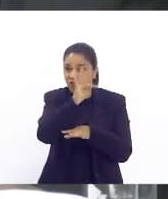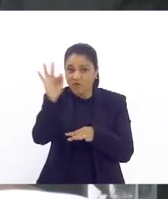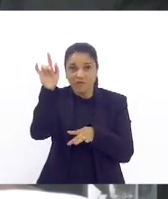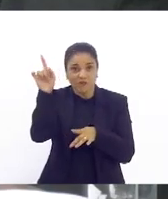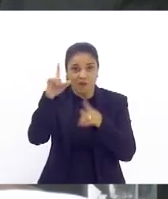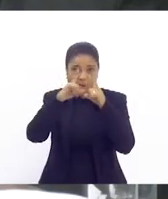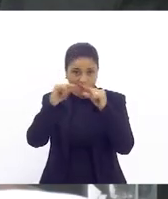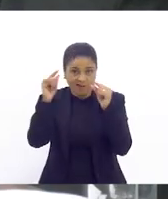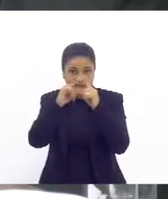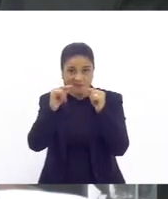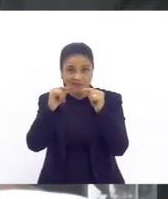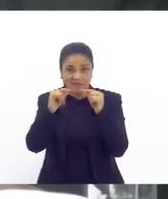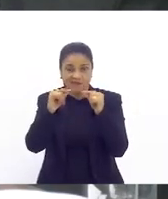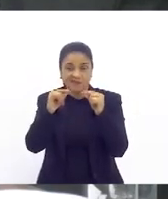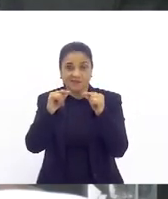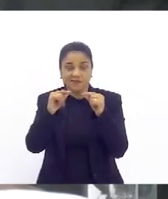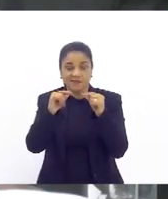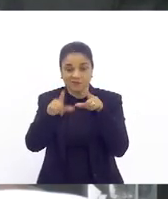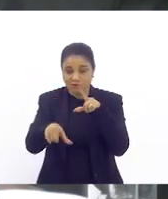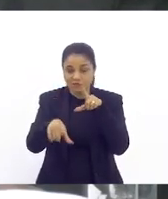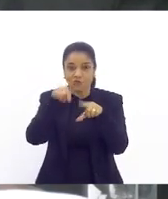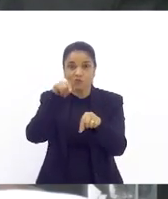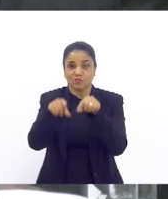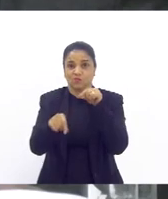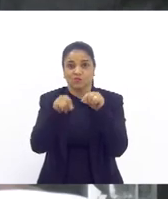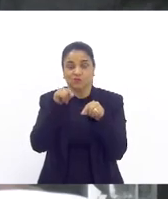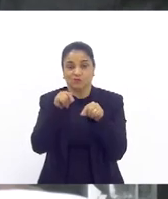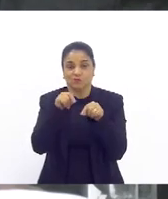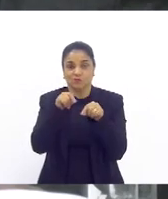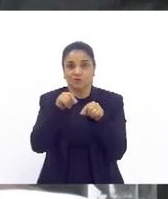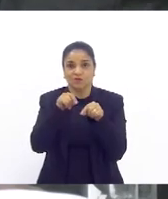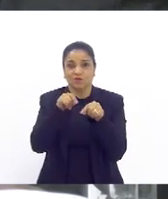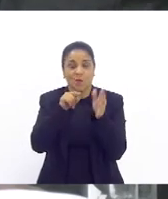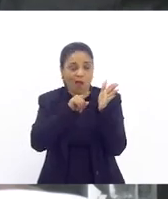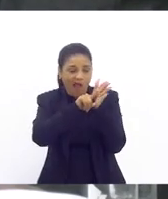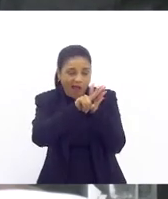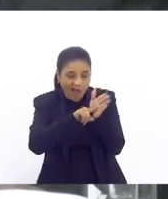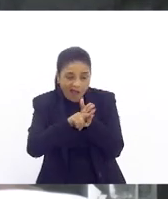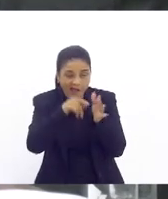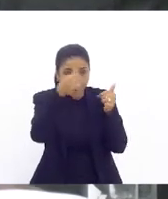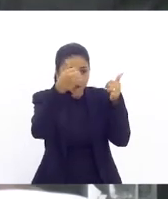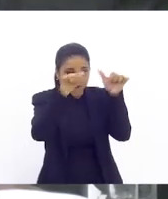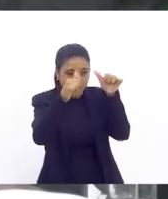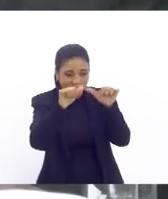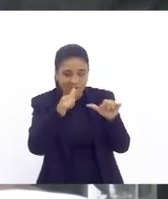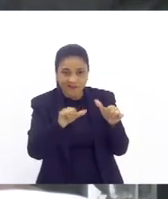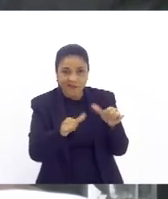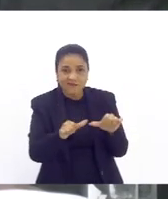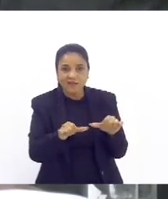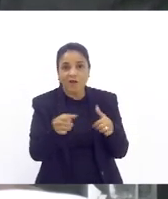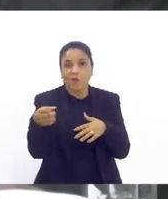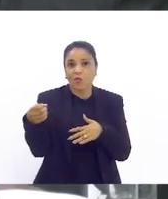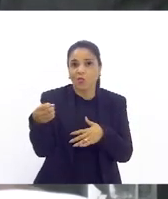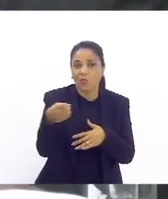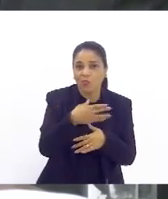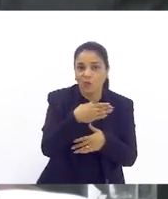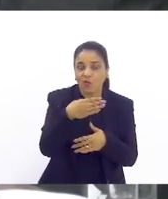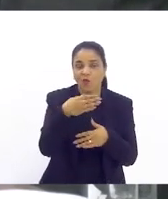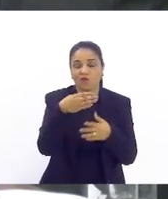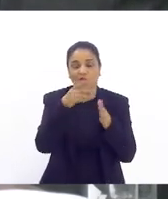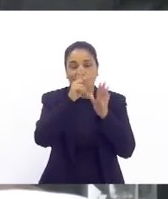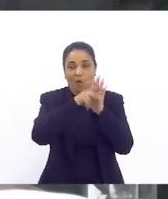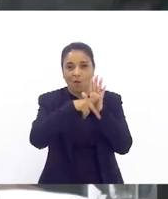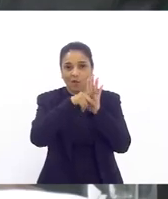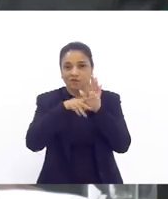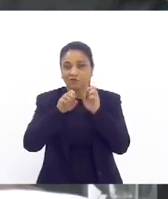contemplado quando fossemos analisar agora para o novo plano nacional de